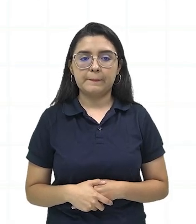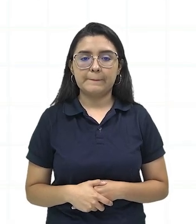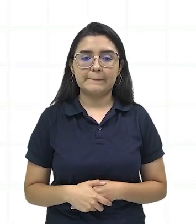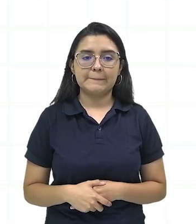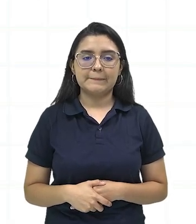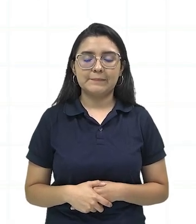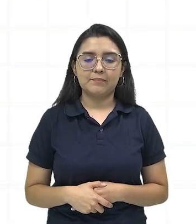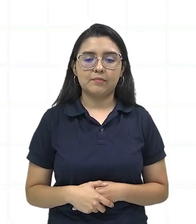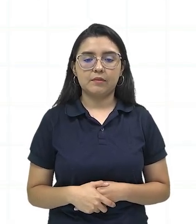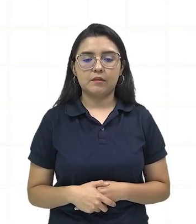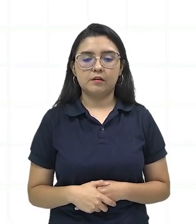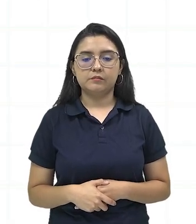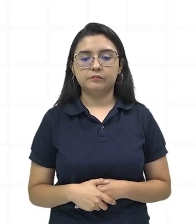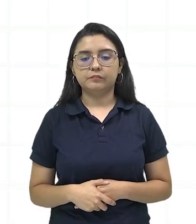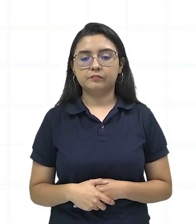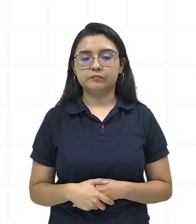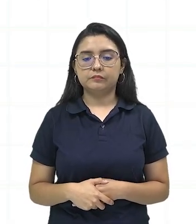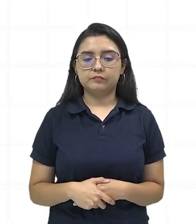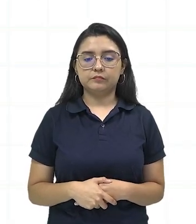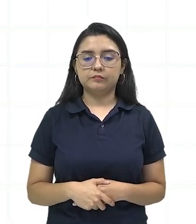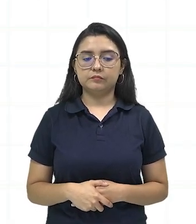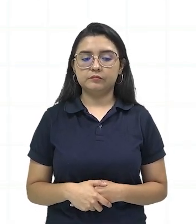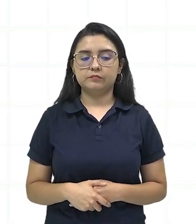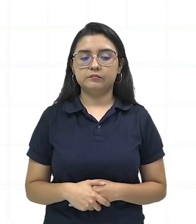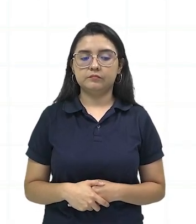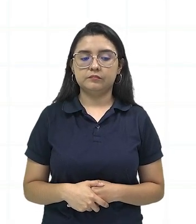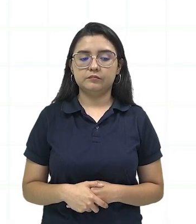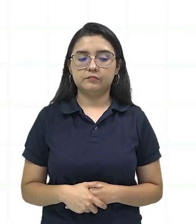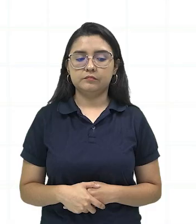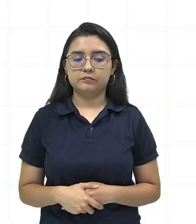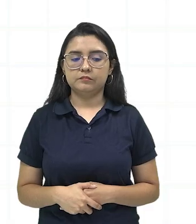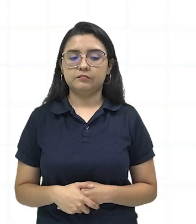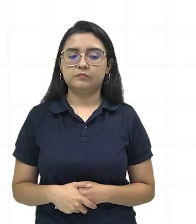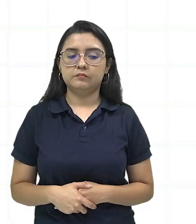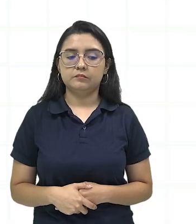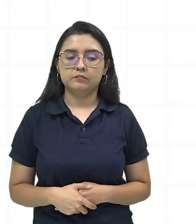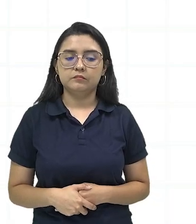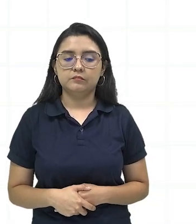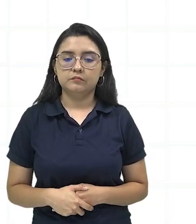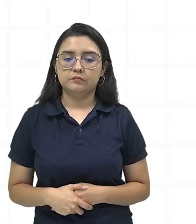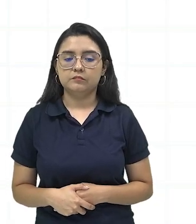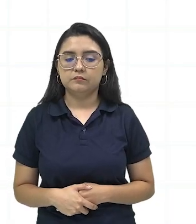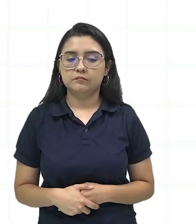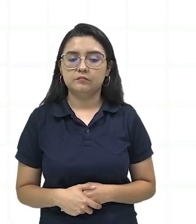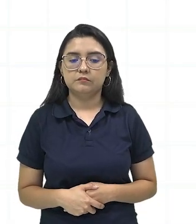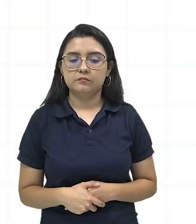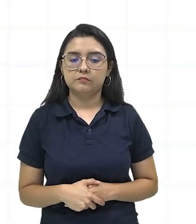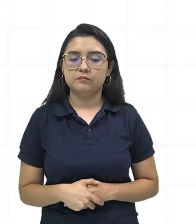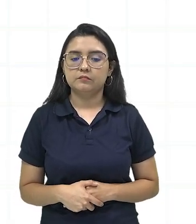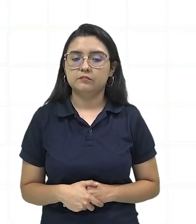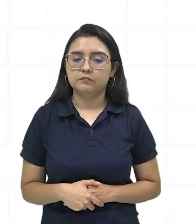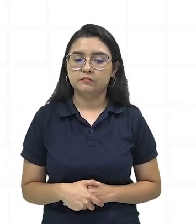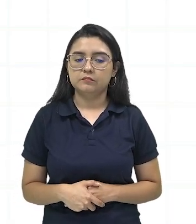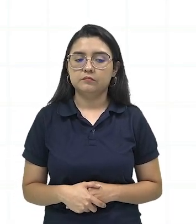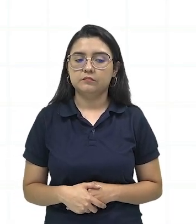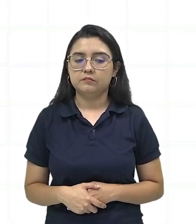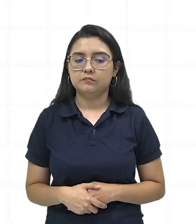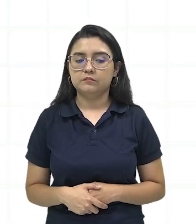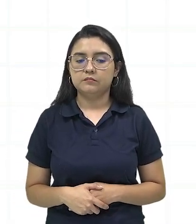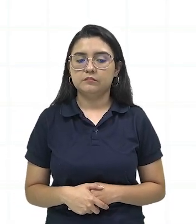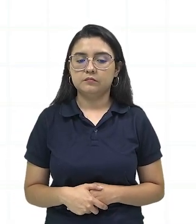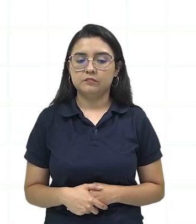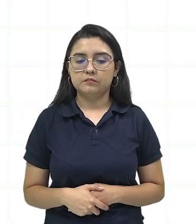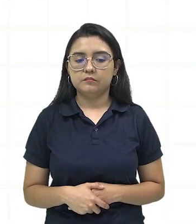Antecedente, tá? É o nosso termo antecedente, ele retoma esse nosso termo,